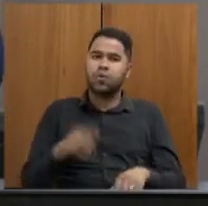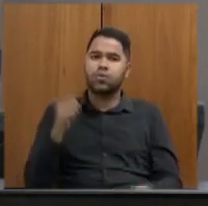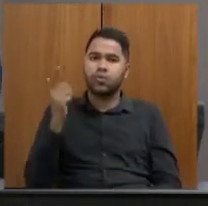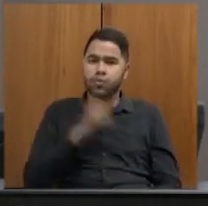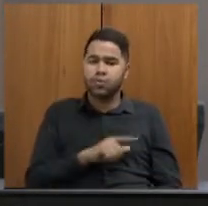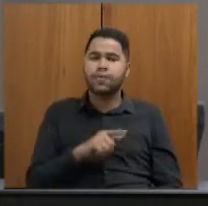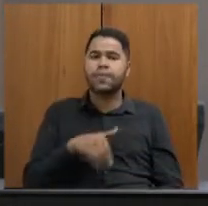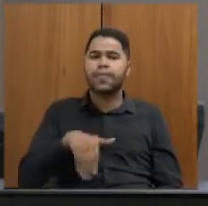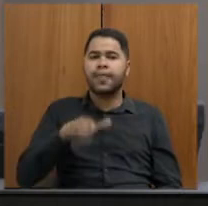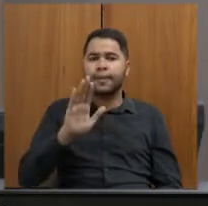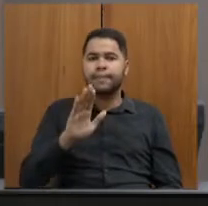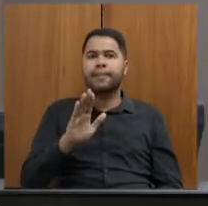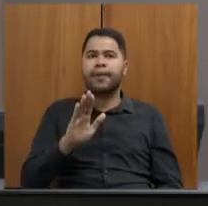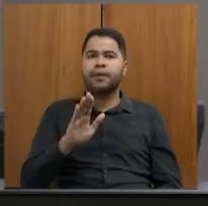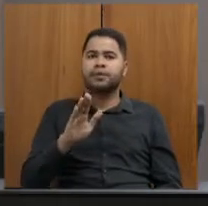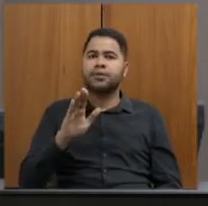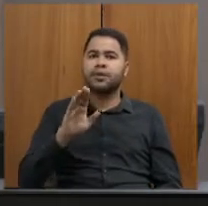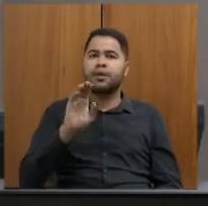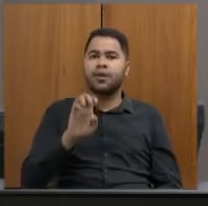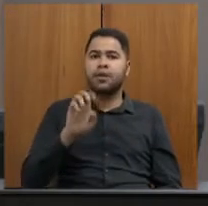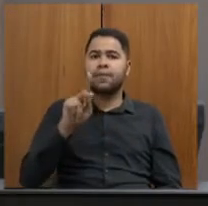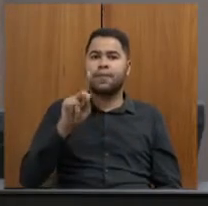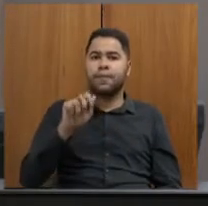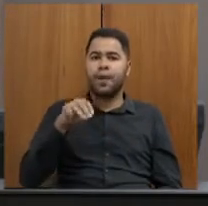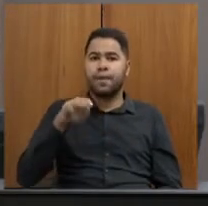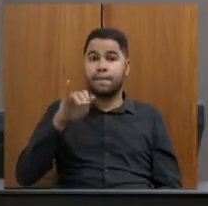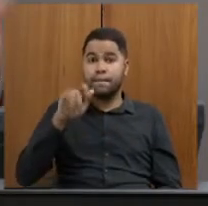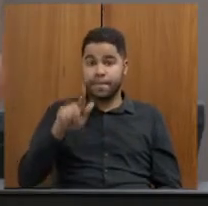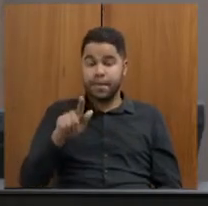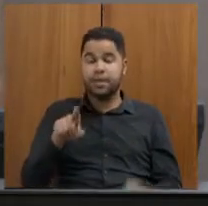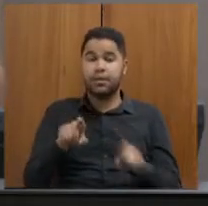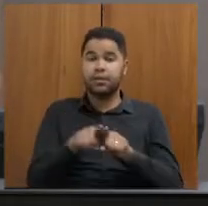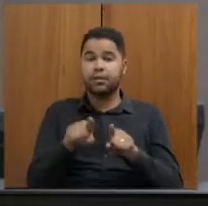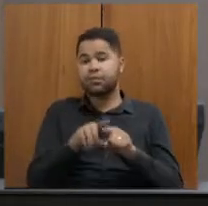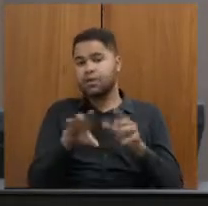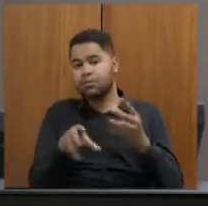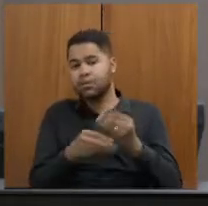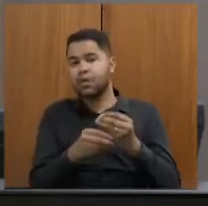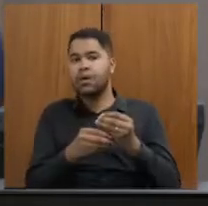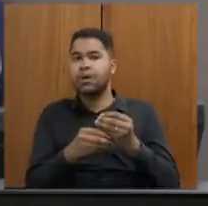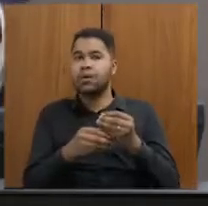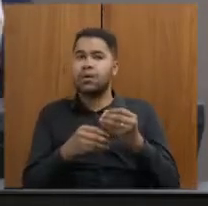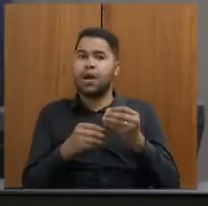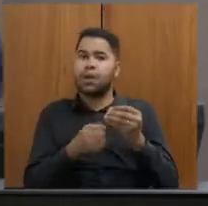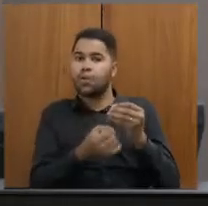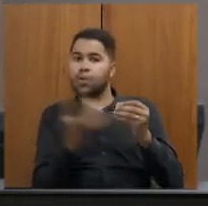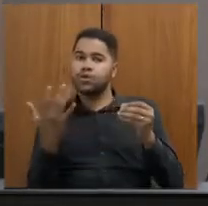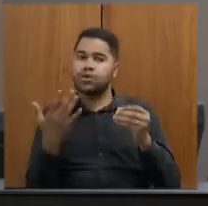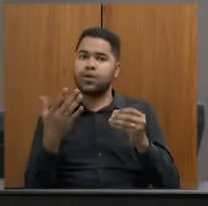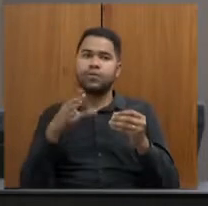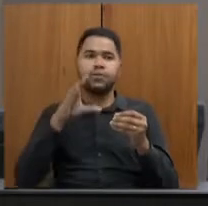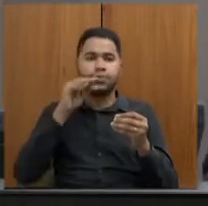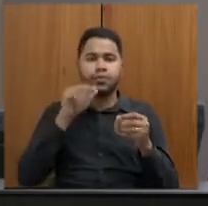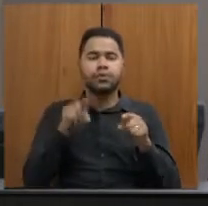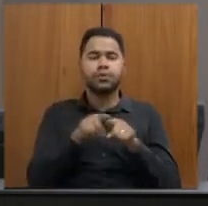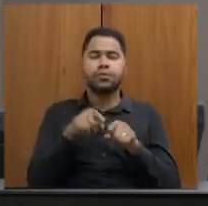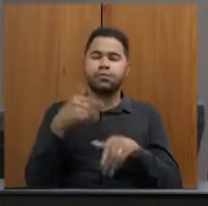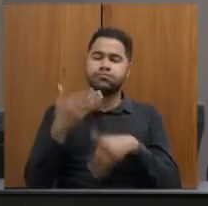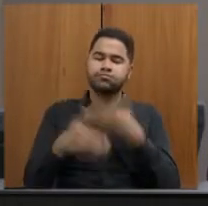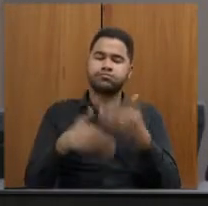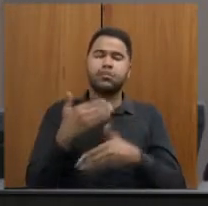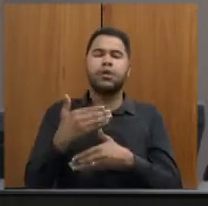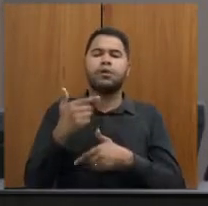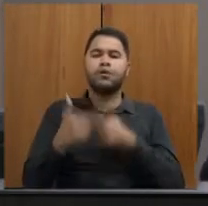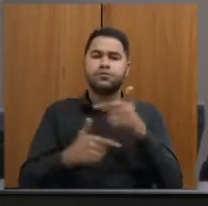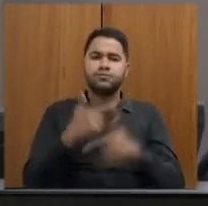poder colocar mais Tex né para mim Mas conseguimos recompor pelo menos o quadro e dá sequência nesse trabalho que